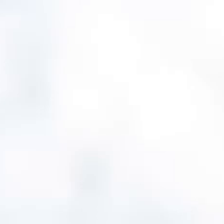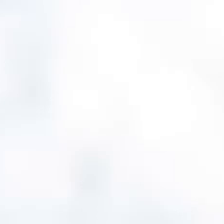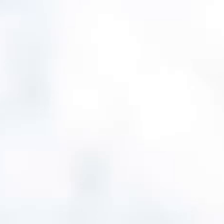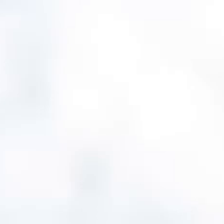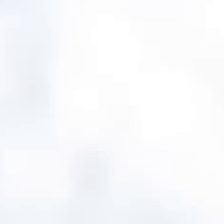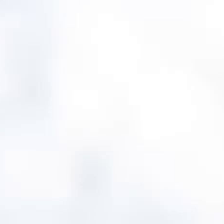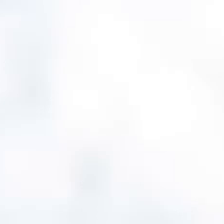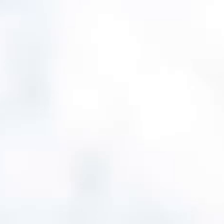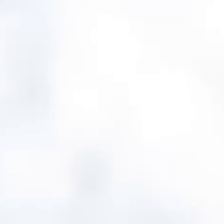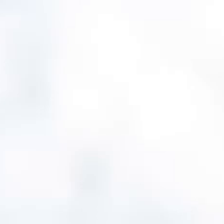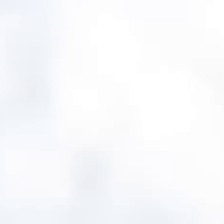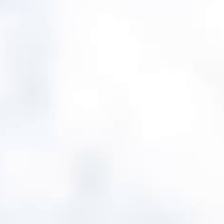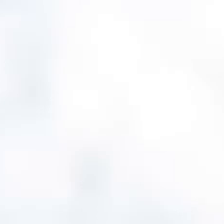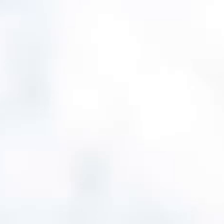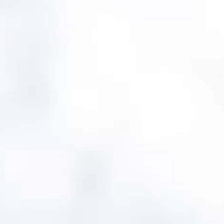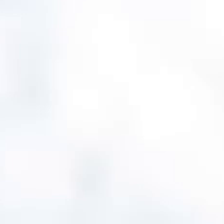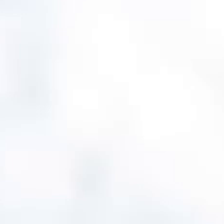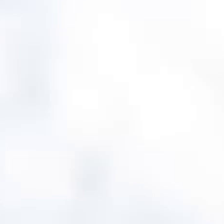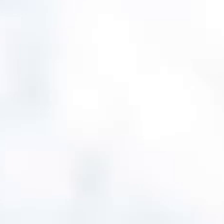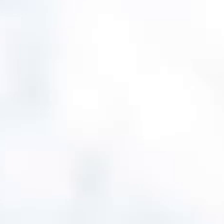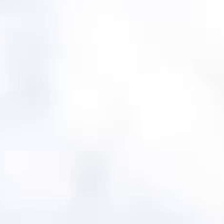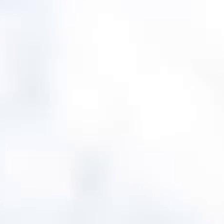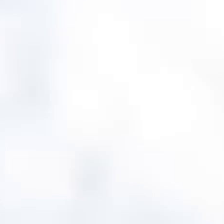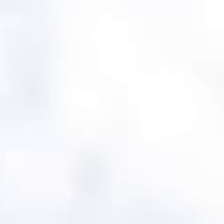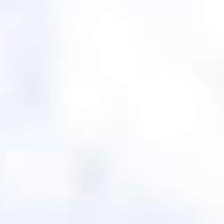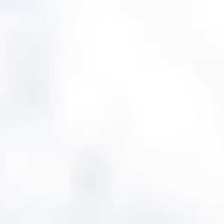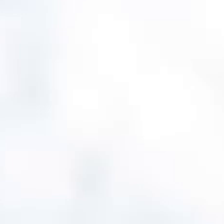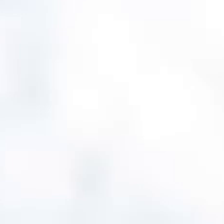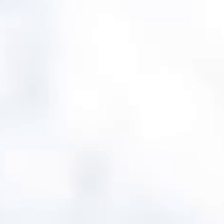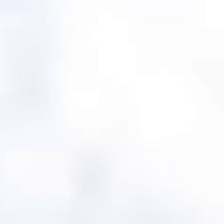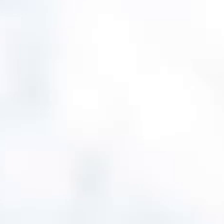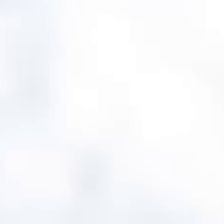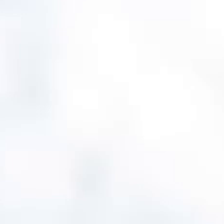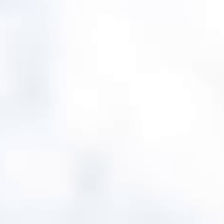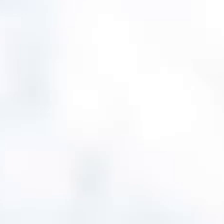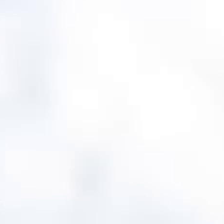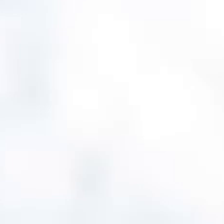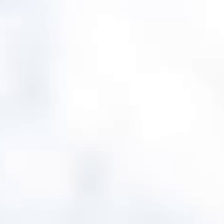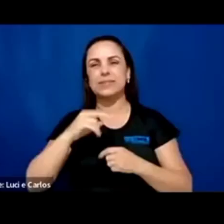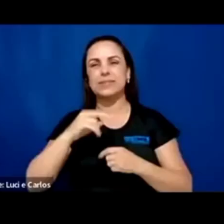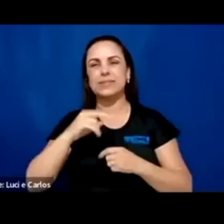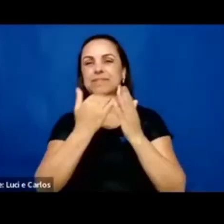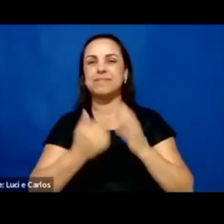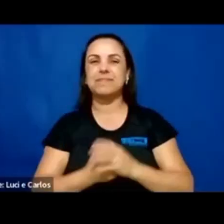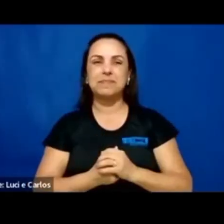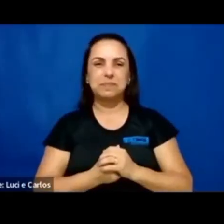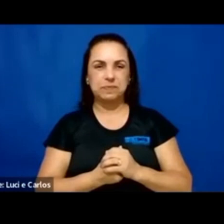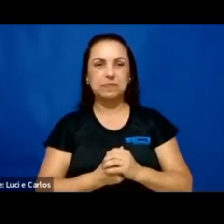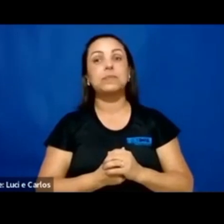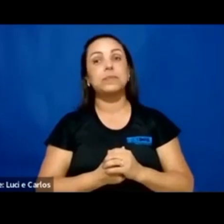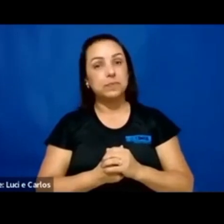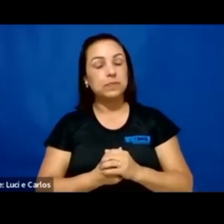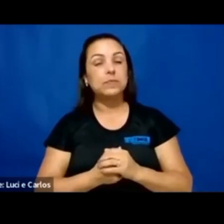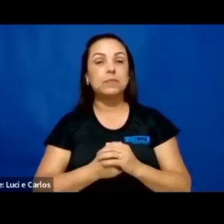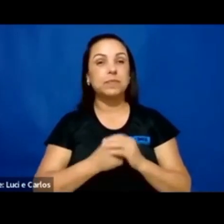Imagina, Carlos, sou eu quem agradece estar aqui na sua presença aqui hoje, para poder fazer esse acompanhamento e mostrar para as pessoas que sim, realmente